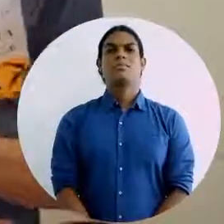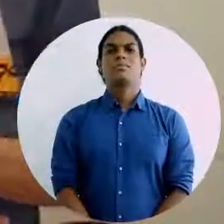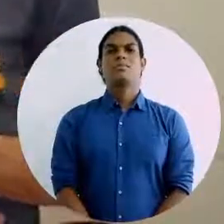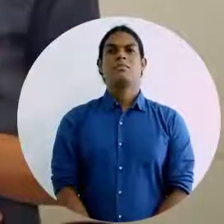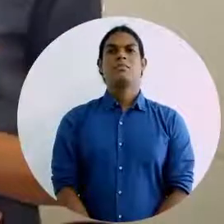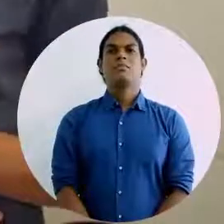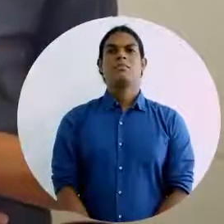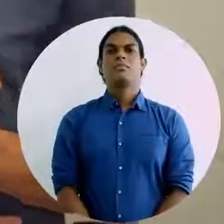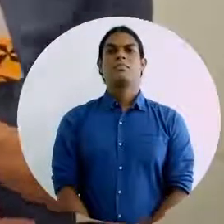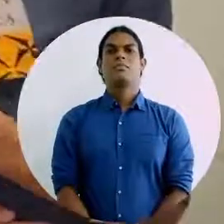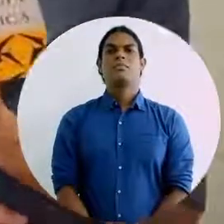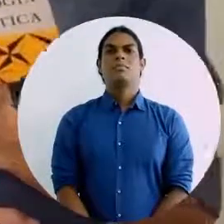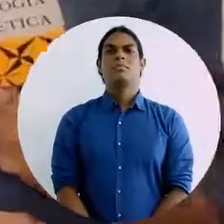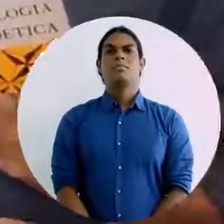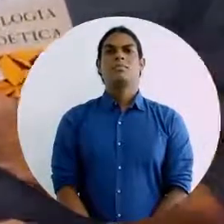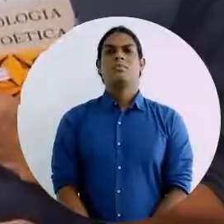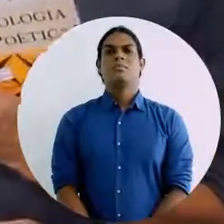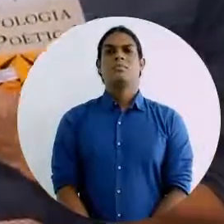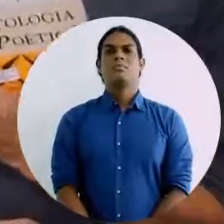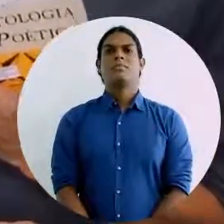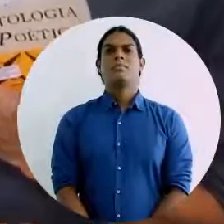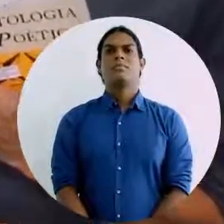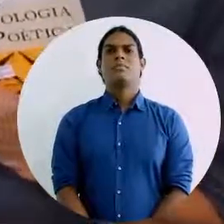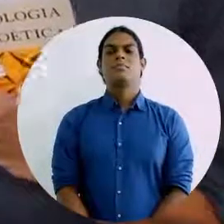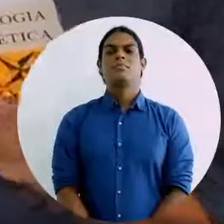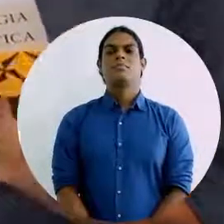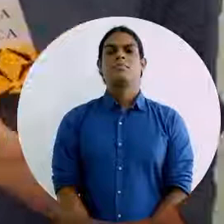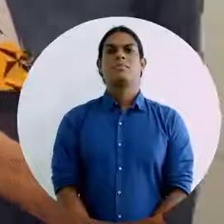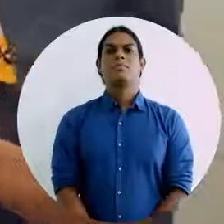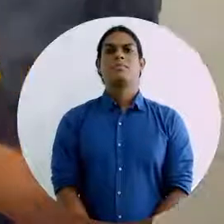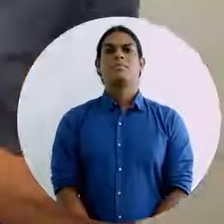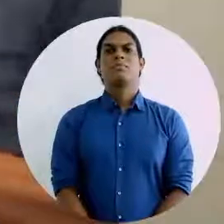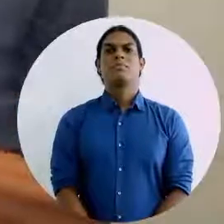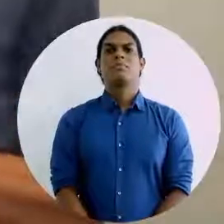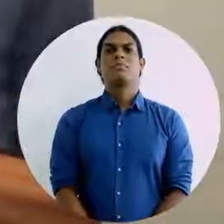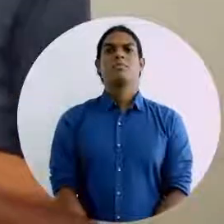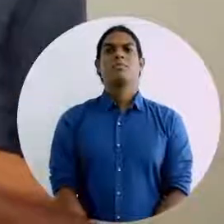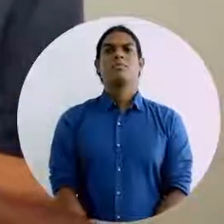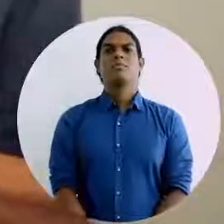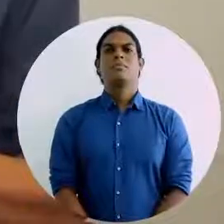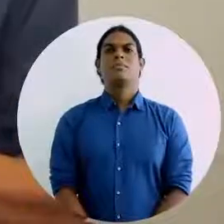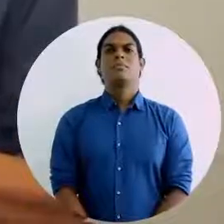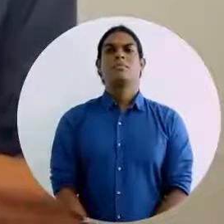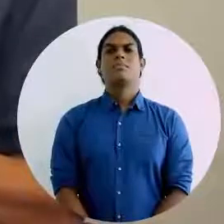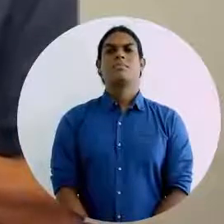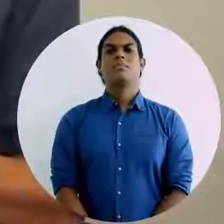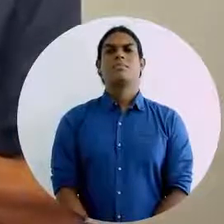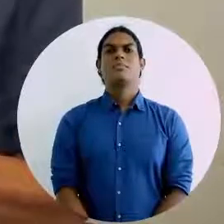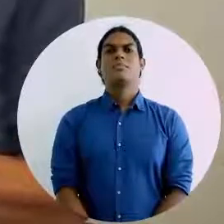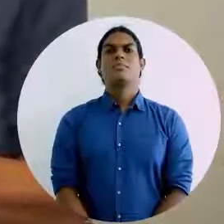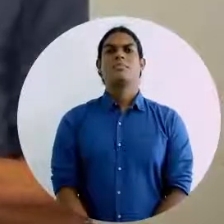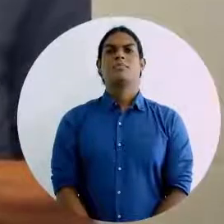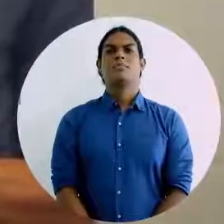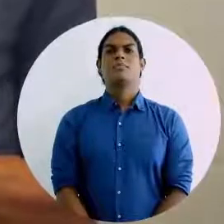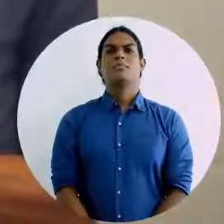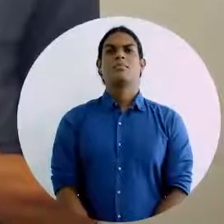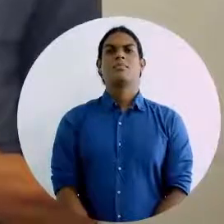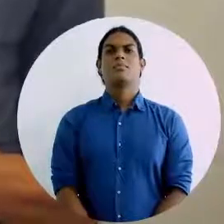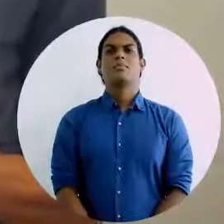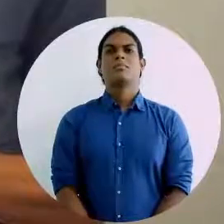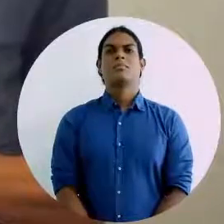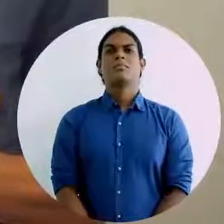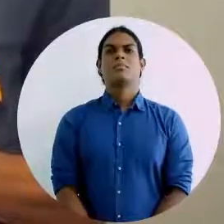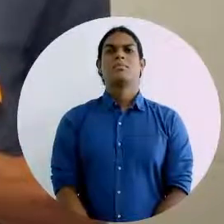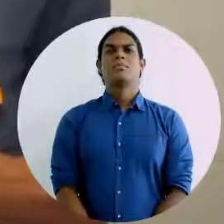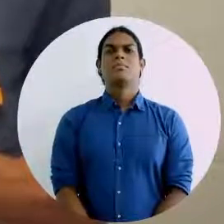telepáticas. Pensem nas meninas cegas inexatas. Pensem nas mulheres rotas, alteradas.